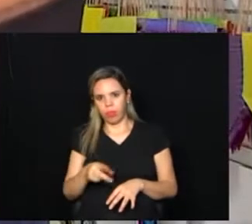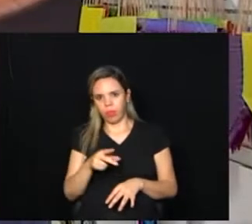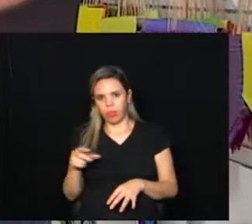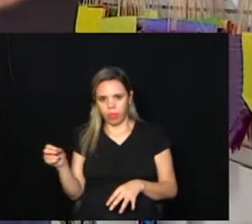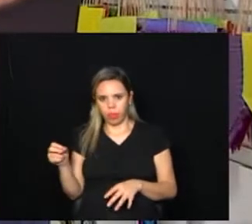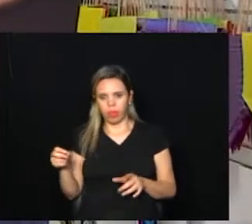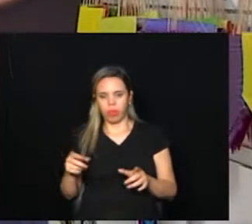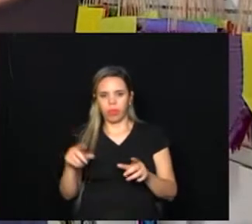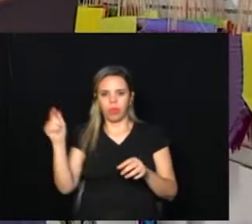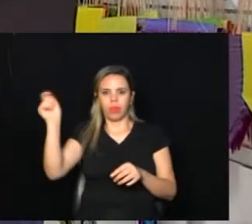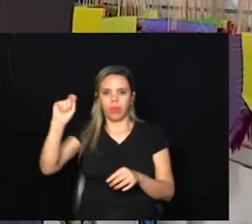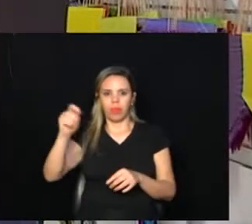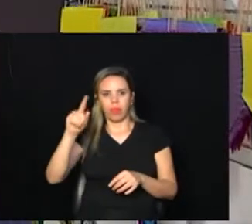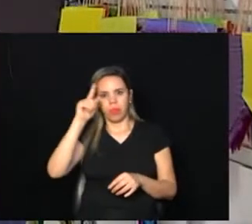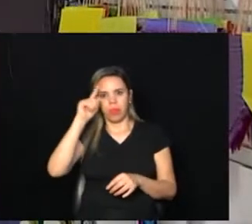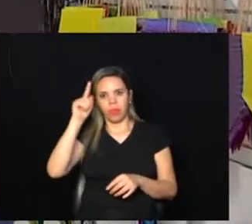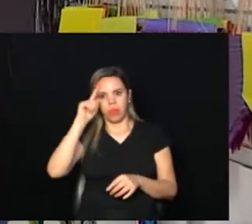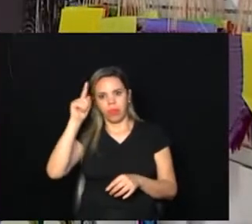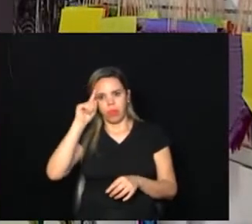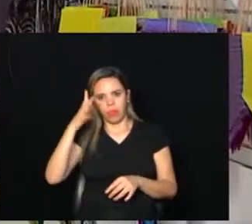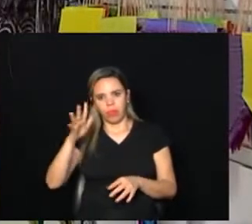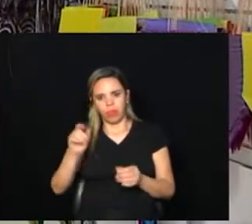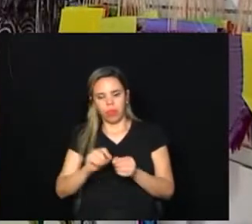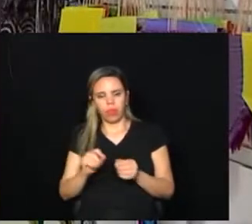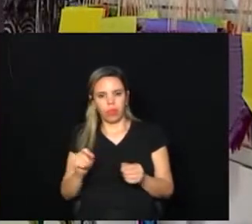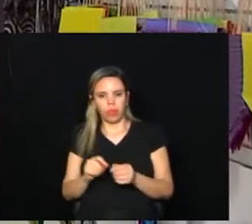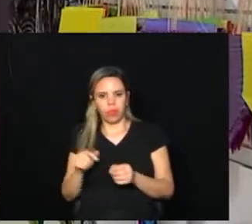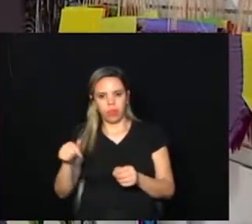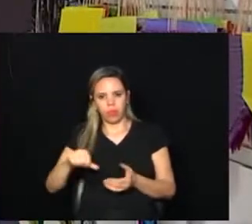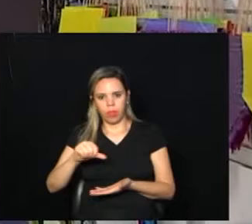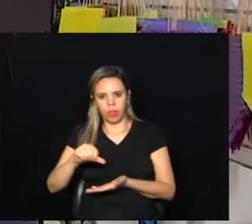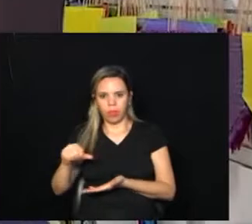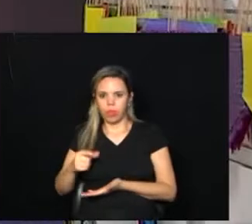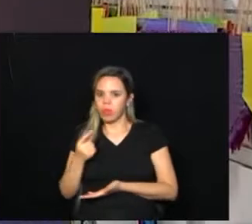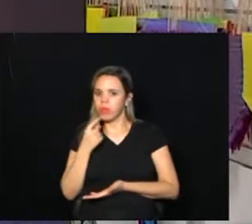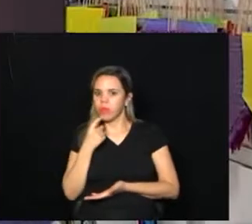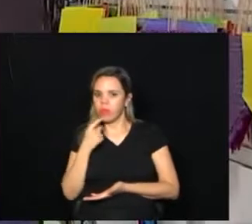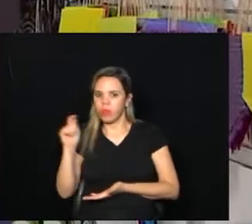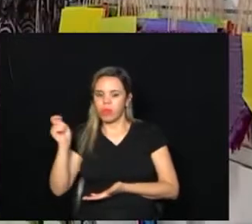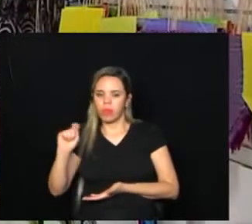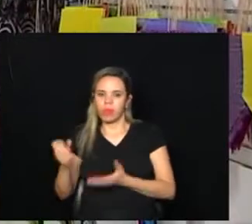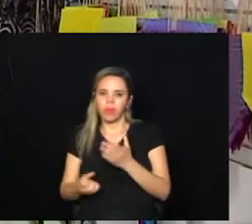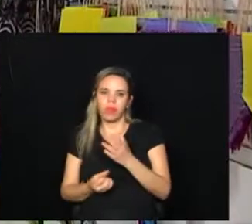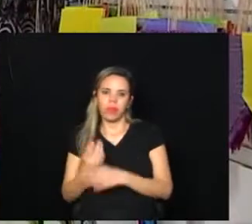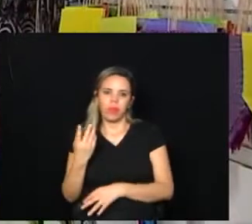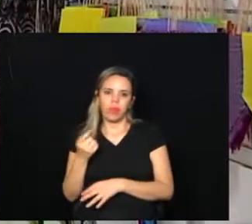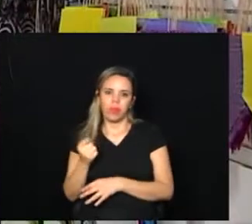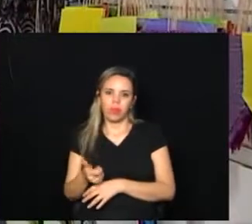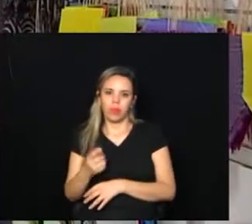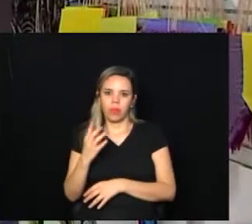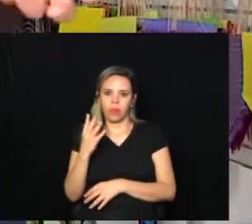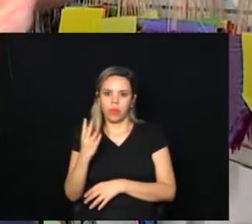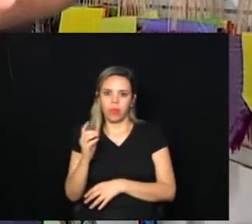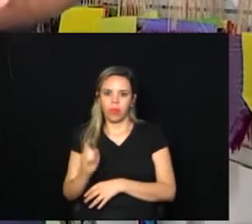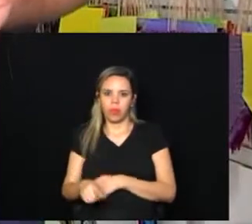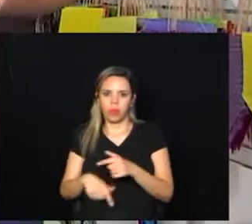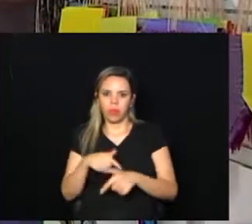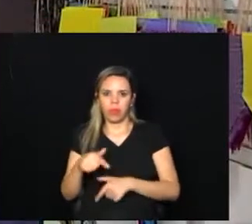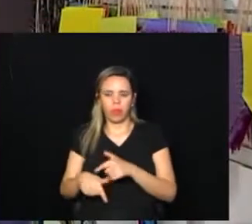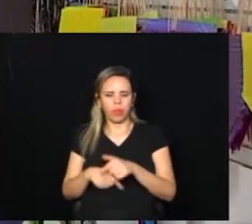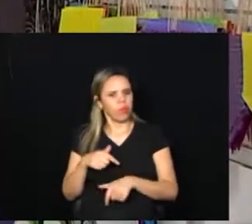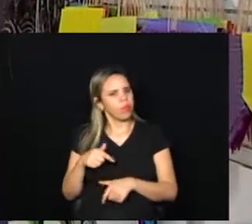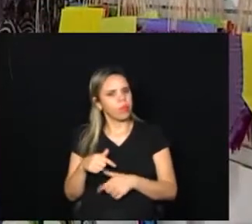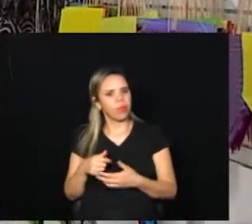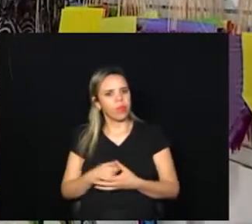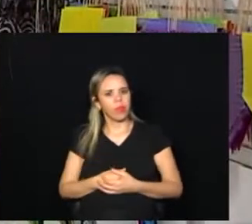dia. Que é a média que faz. Inclusive aqui na região de Campinas, o pipa ele gera hoje quase 4.000 empregos diretos e indiretos.